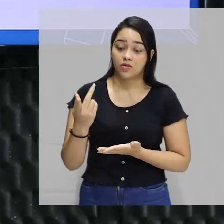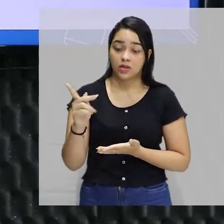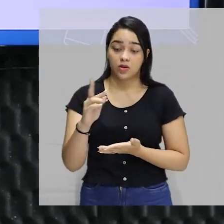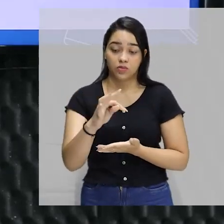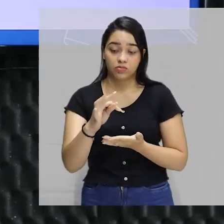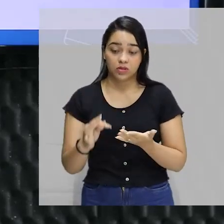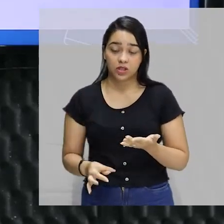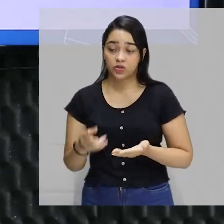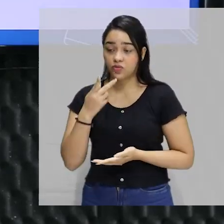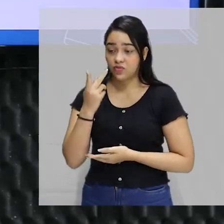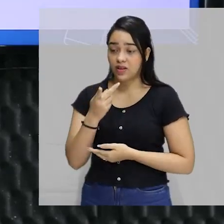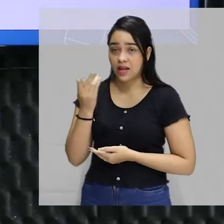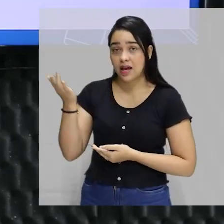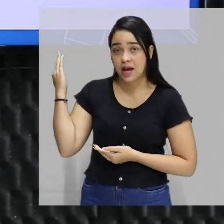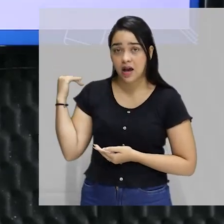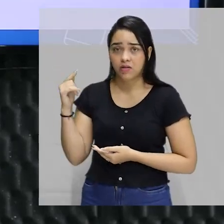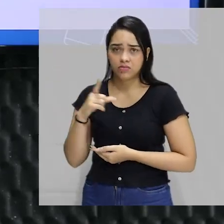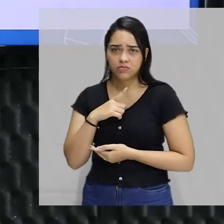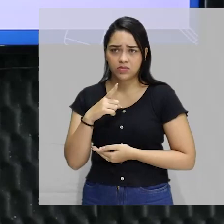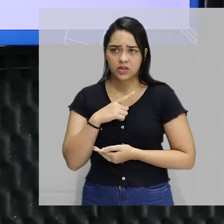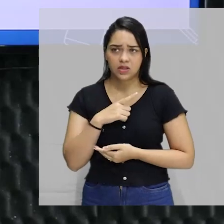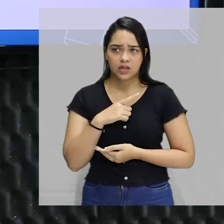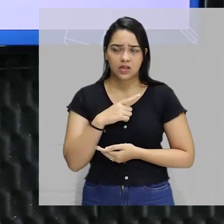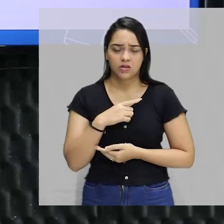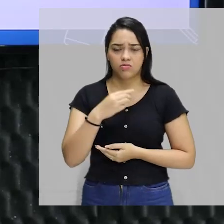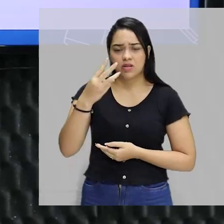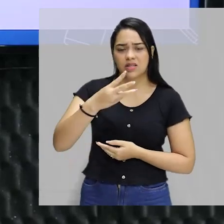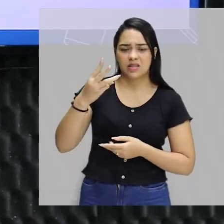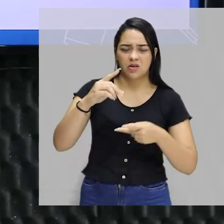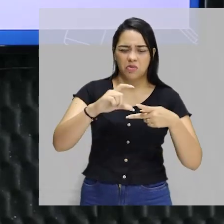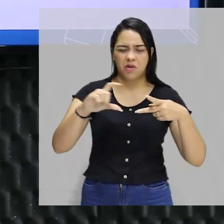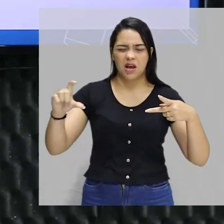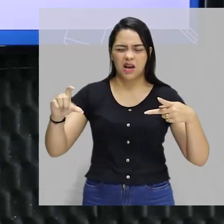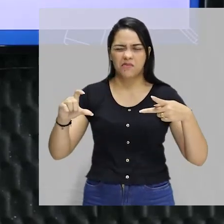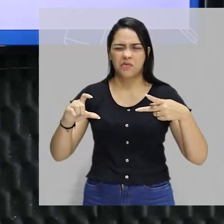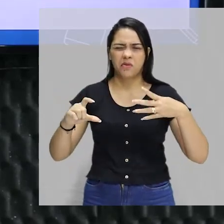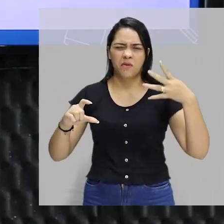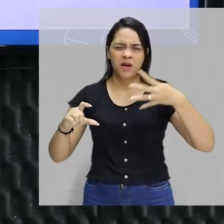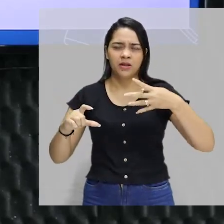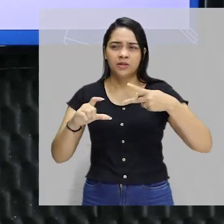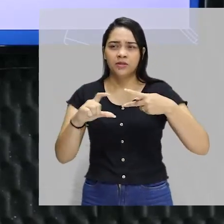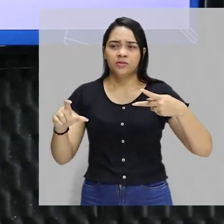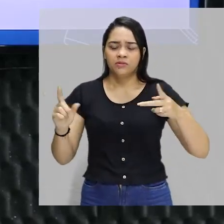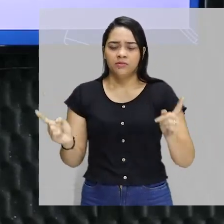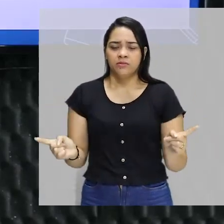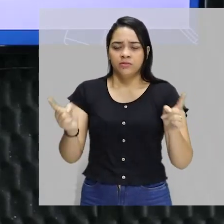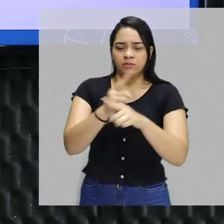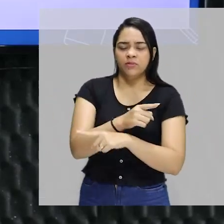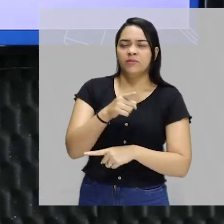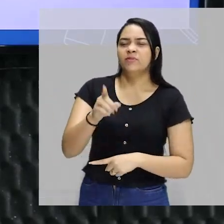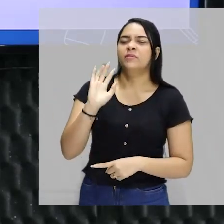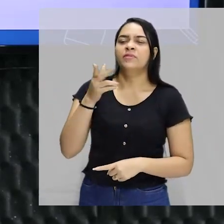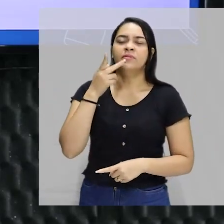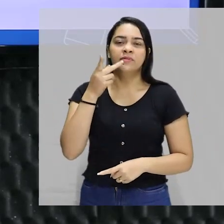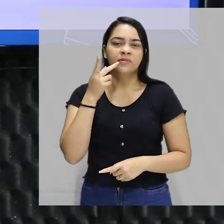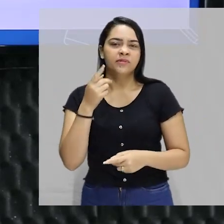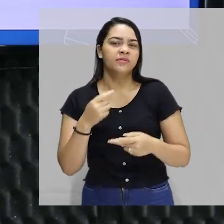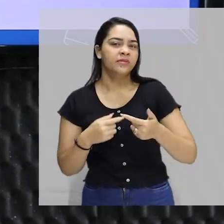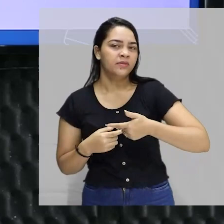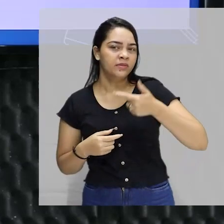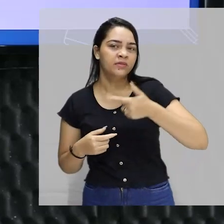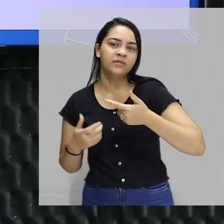texto, você afirma algo, quando é lá no terceiro parágrafo, no quarto parágrafo, você contradiz aquilo que você afirmou no